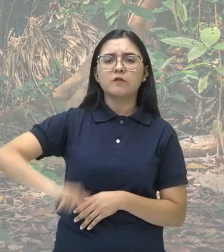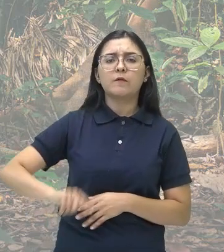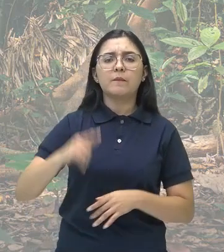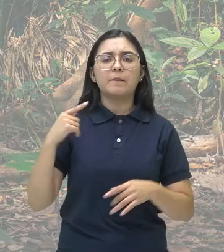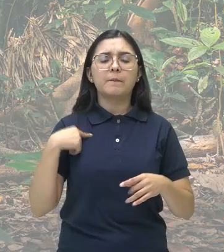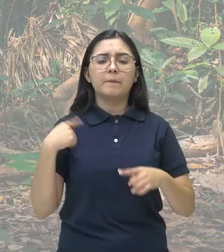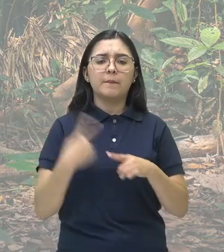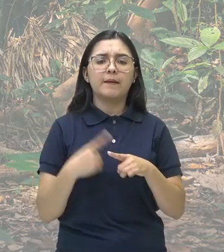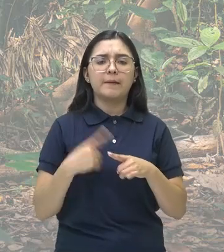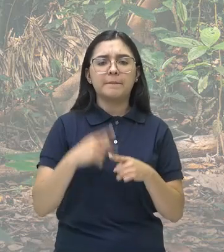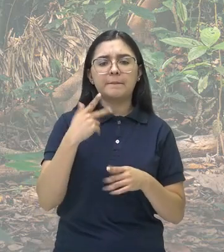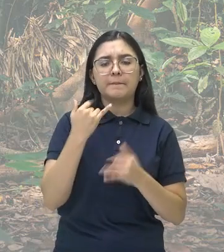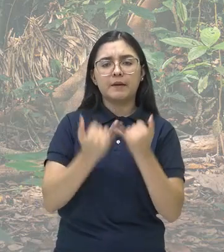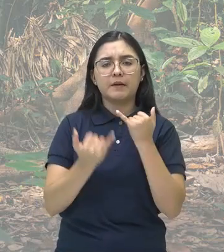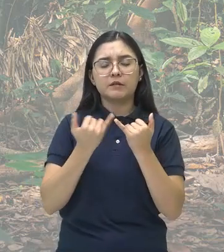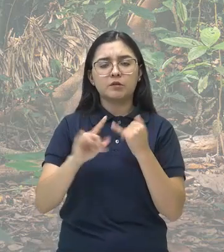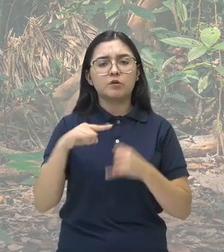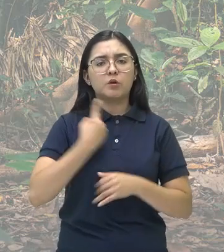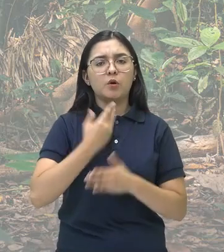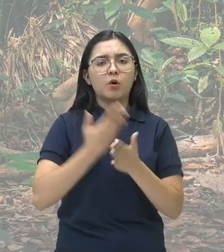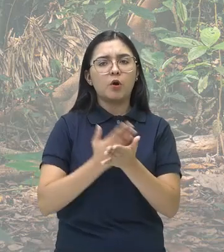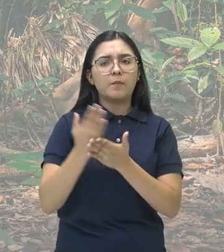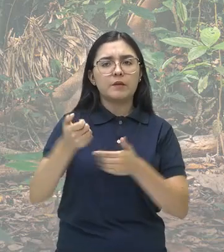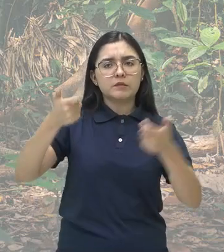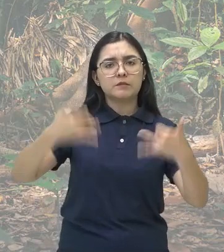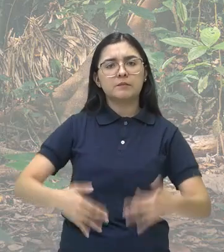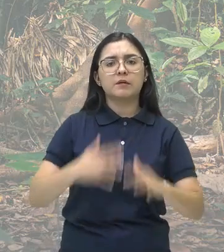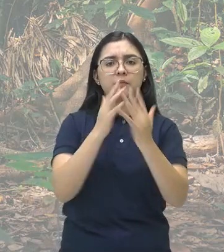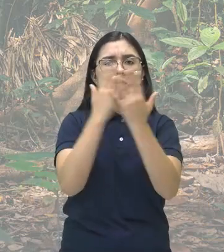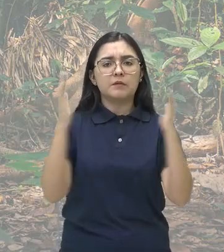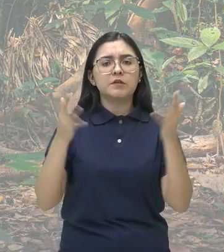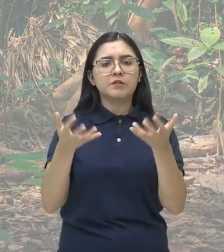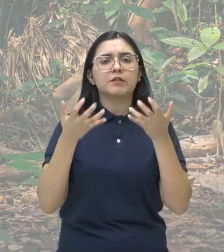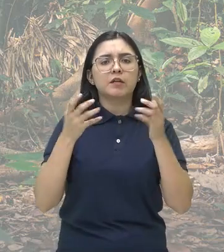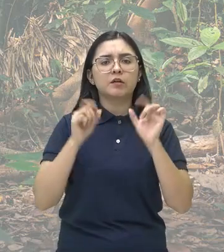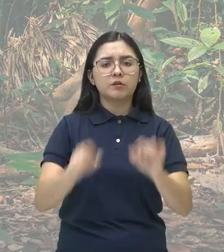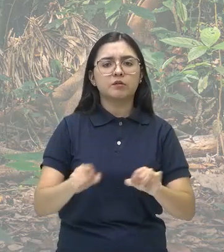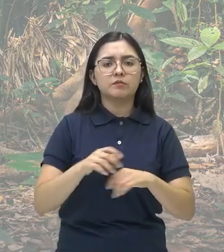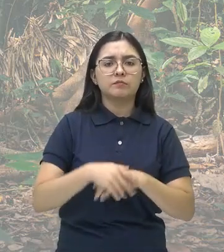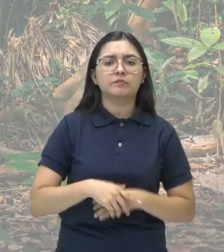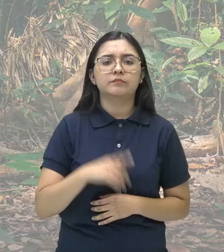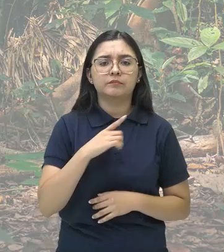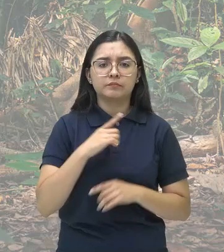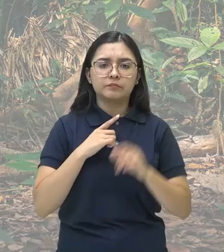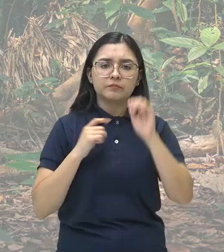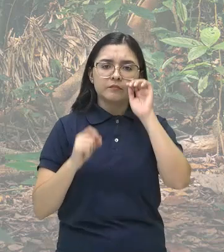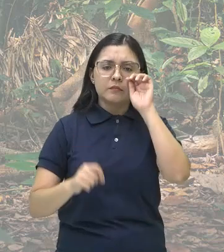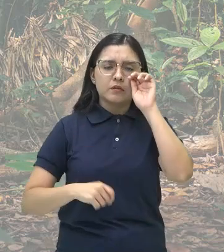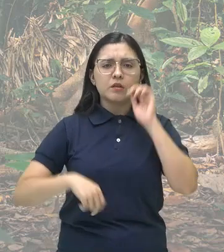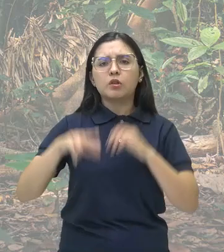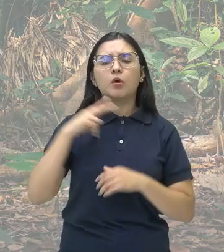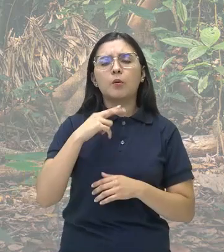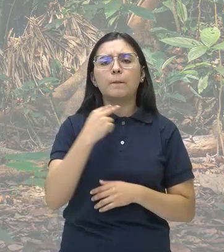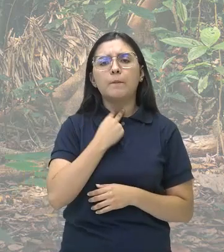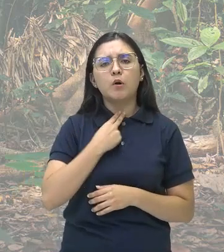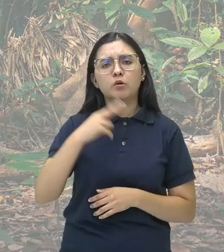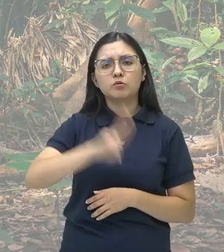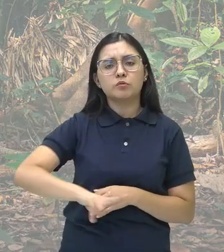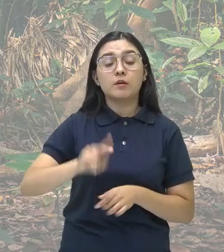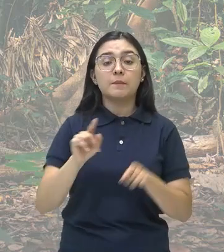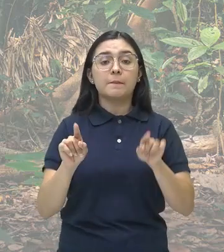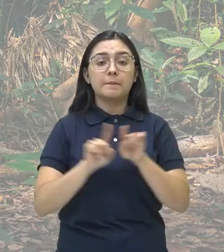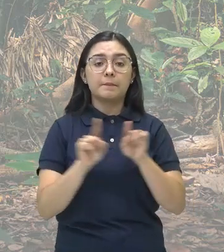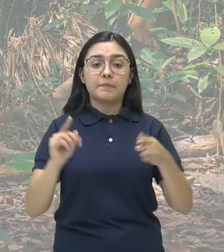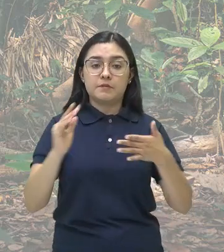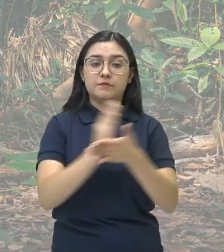às vezes parece que quando a gente começa a falar sobre meio ambiente, a gente quer que fique tudo, né, não mexa nunca. Não é isso. Às vezes a gente